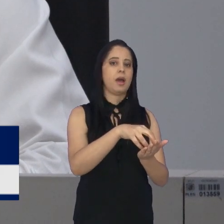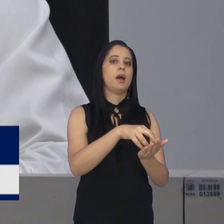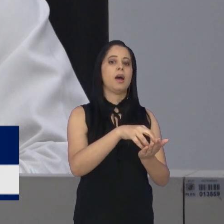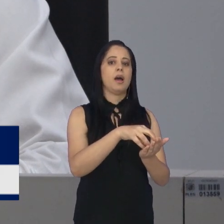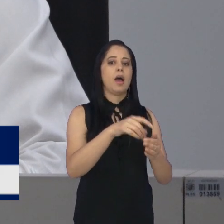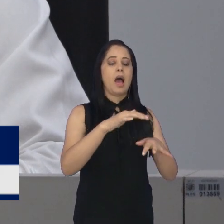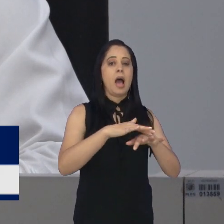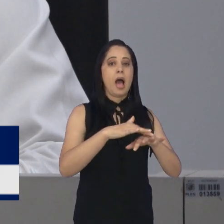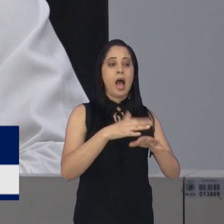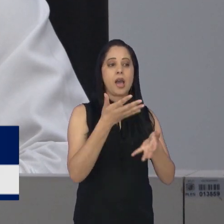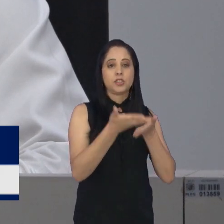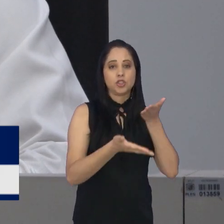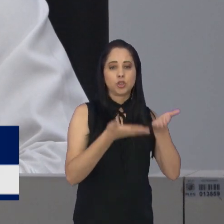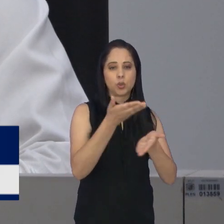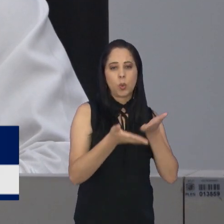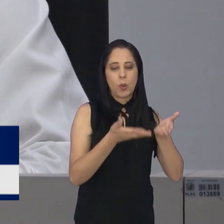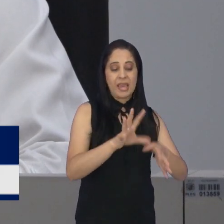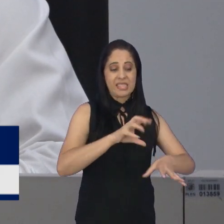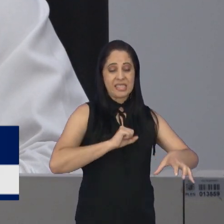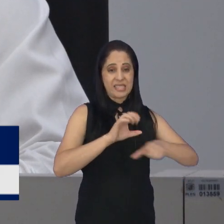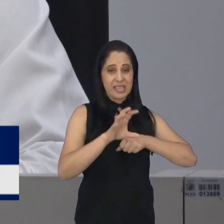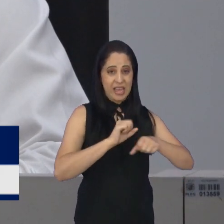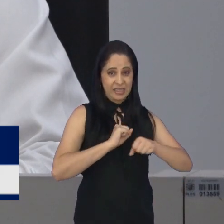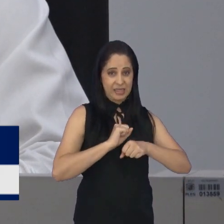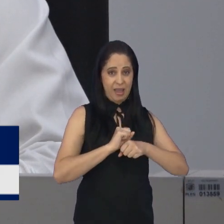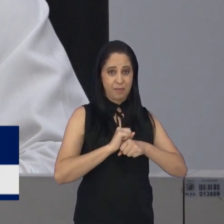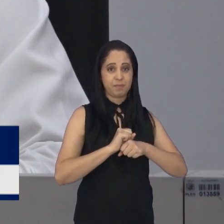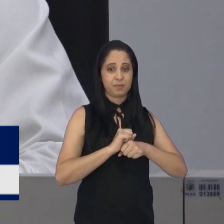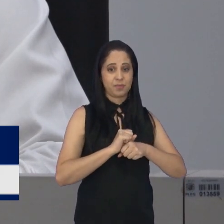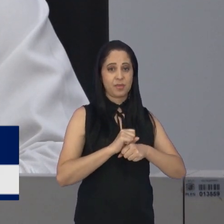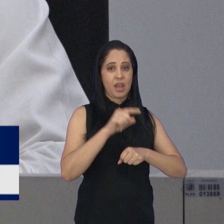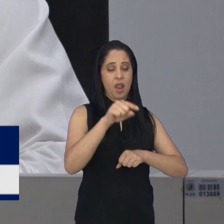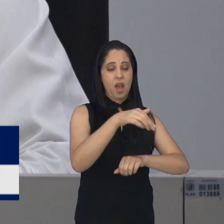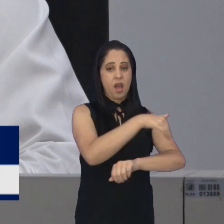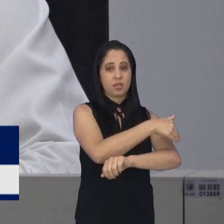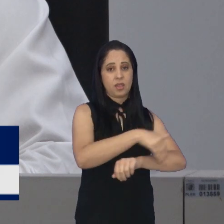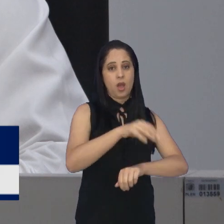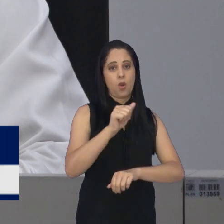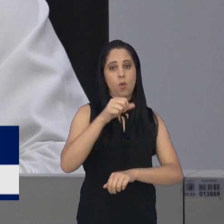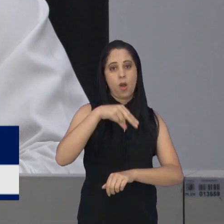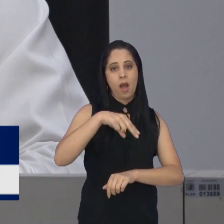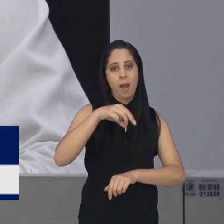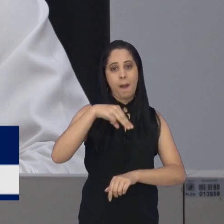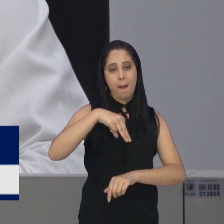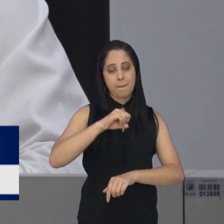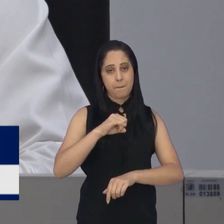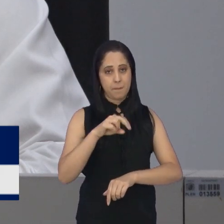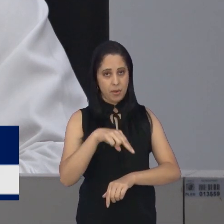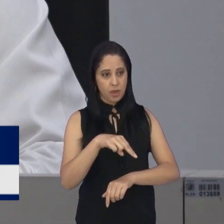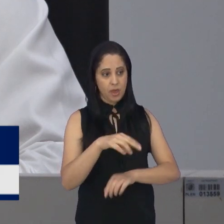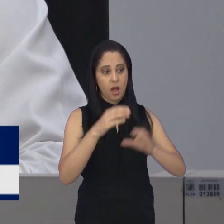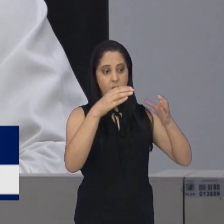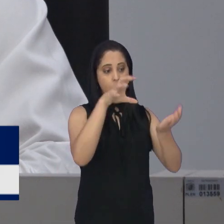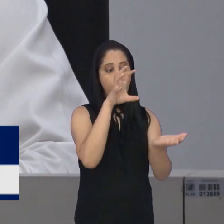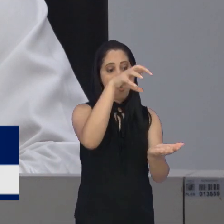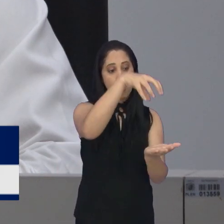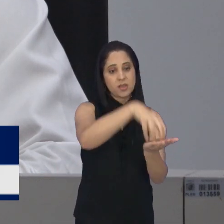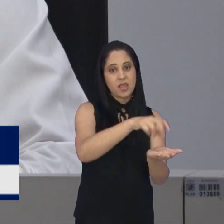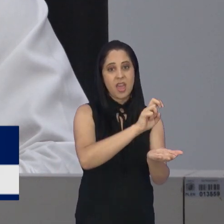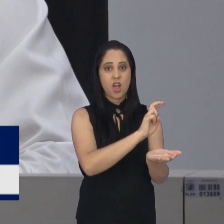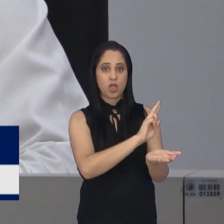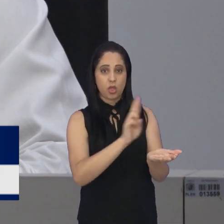Moléstias Infecciosas, localizada na rua Amin Assad, número 200, bairro Jardim São